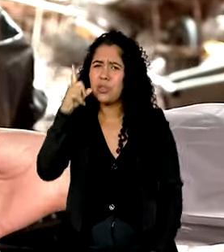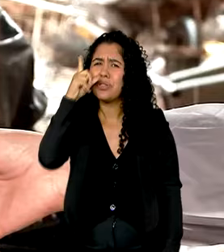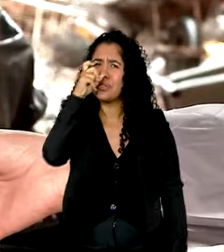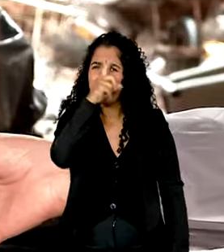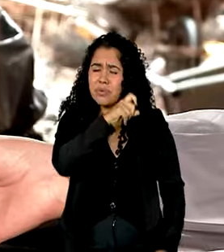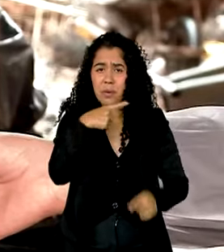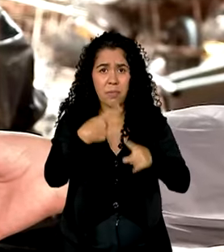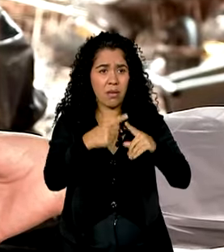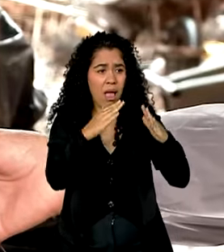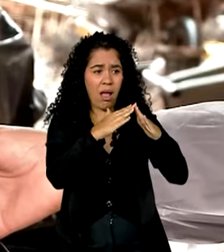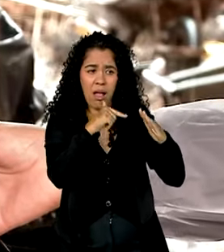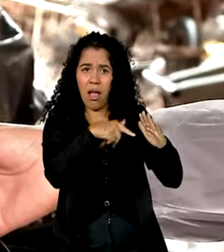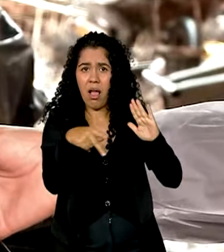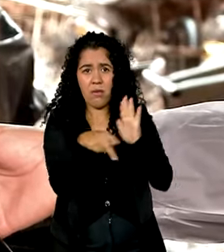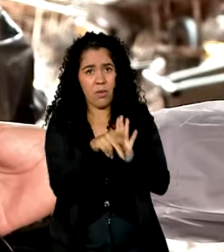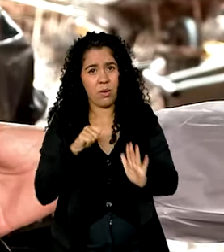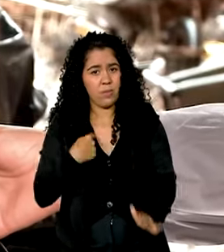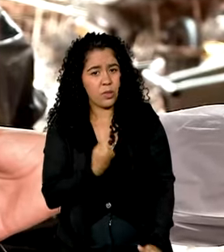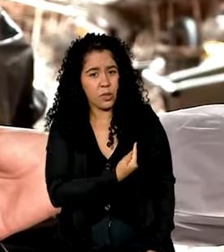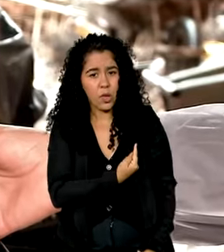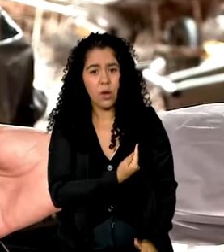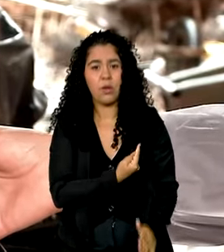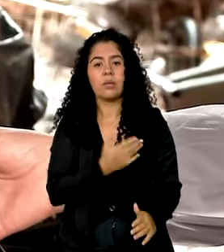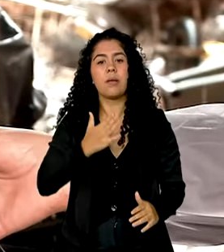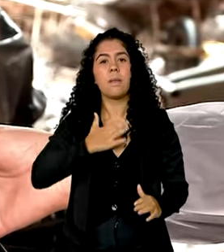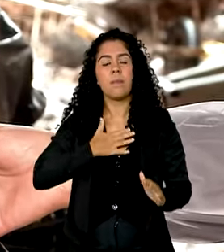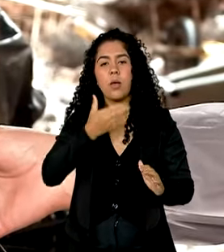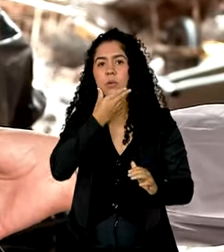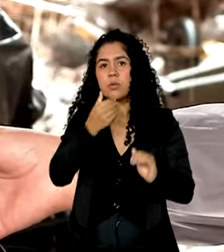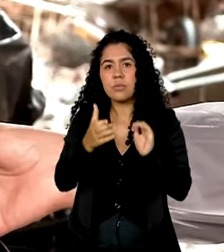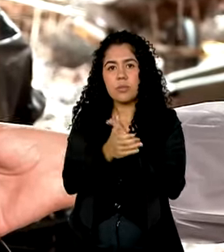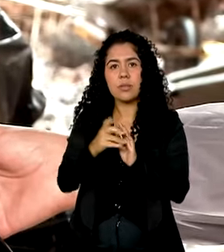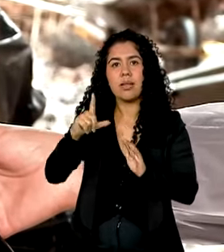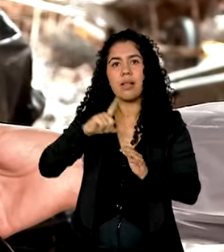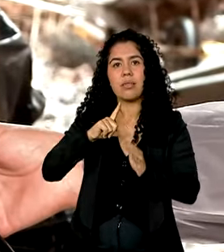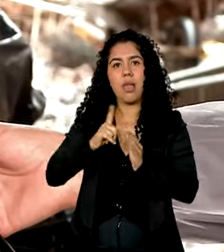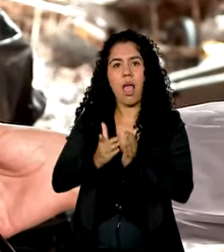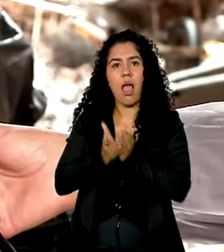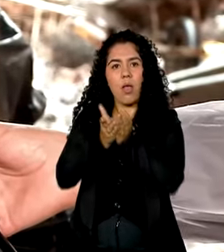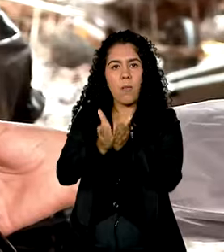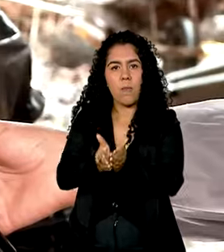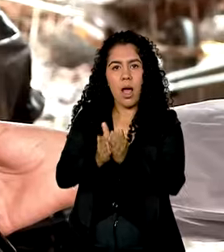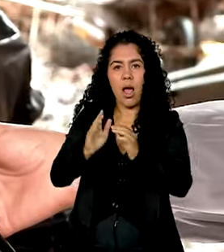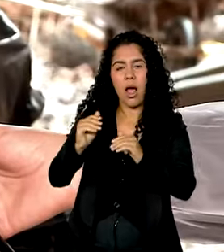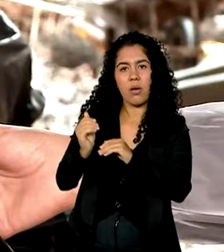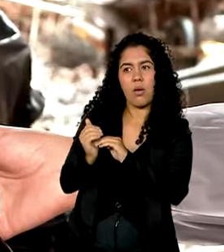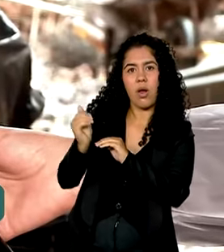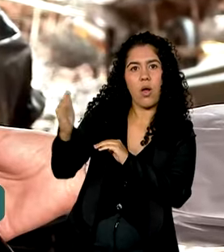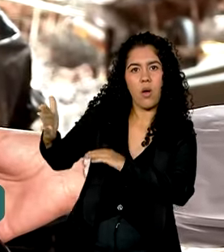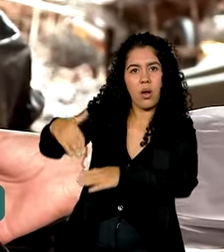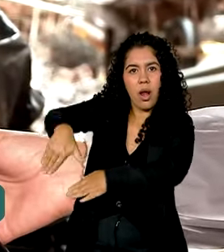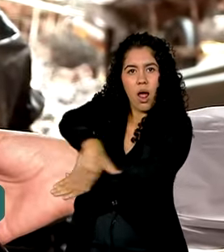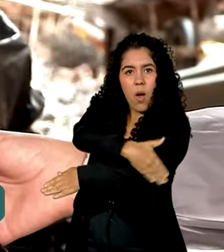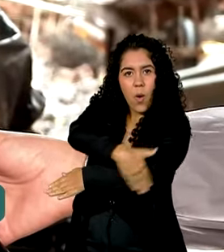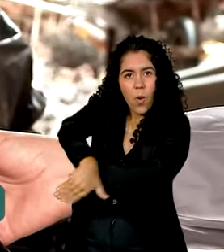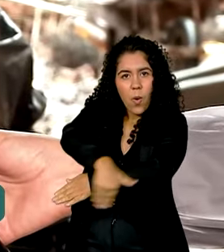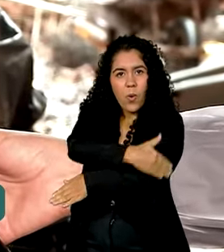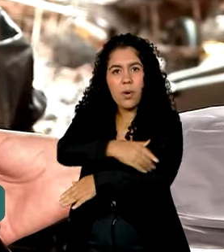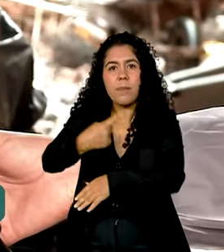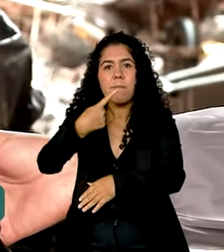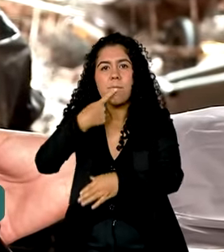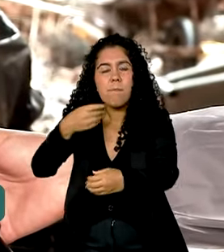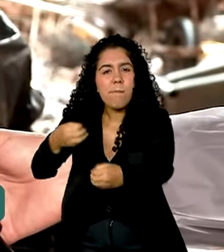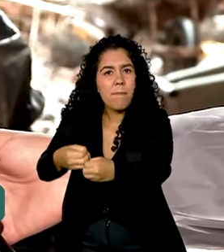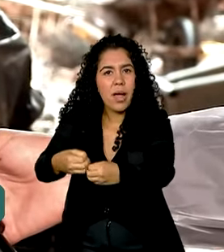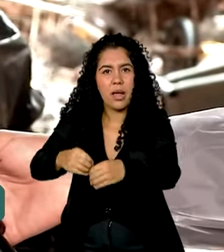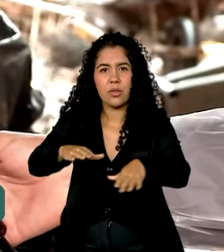nossa casa, né? Aí meu marido tem um estaleiro de barco dele lá em cima, na outra rua, bem perto do rio. Lá